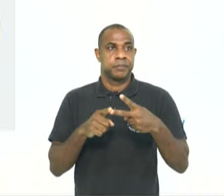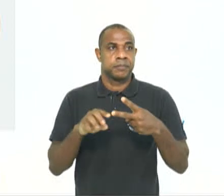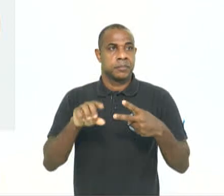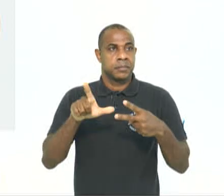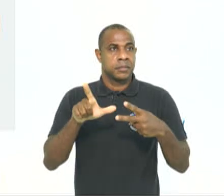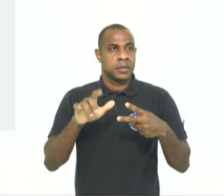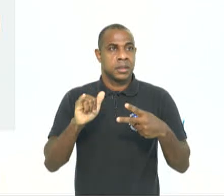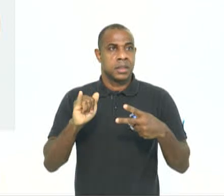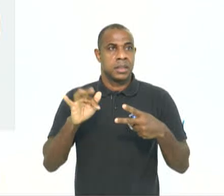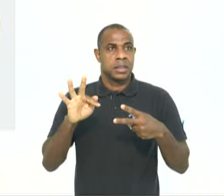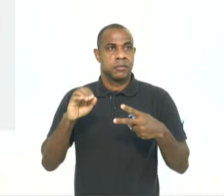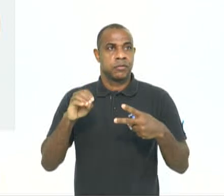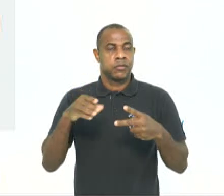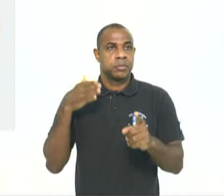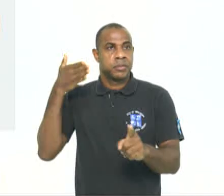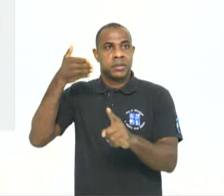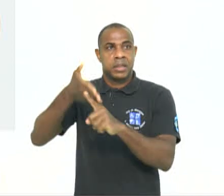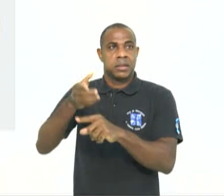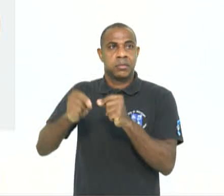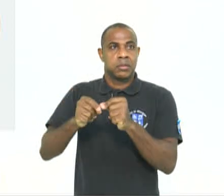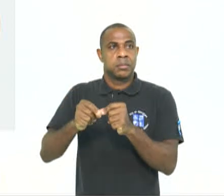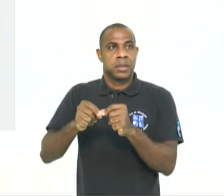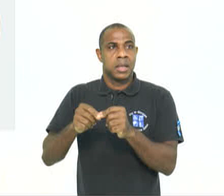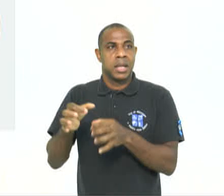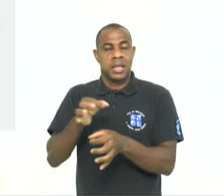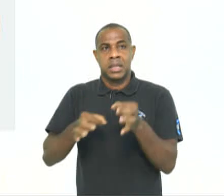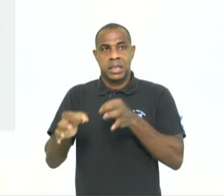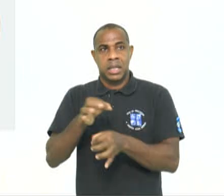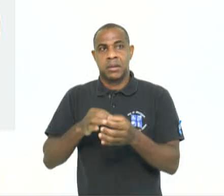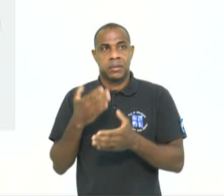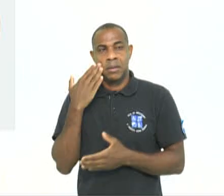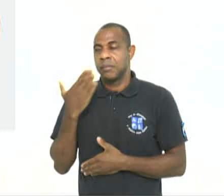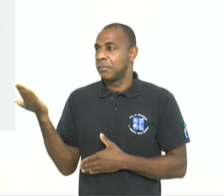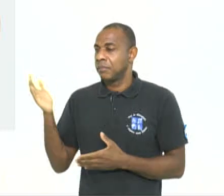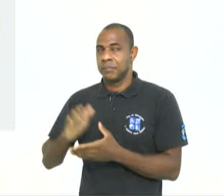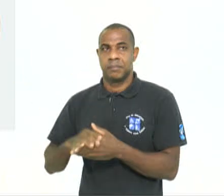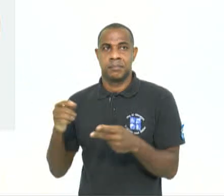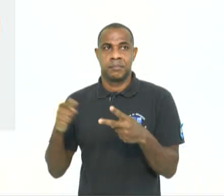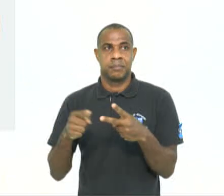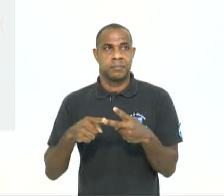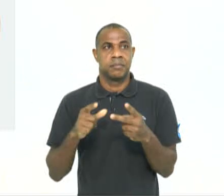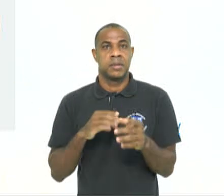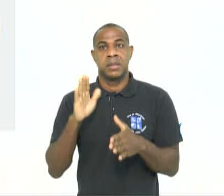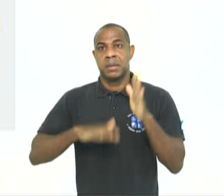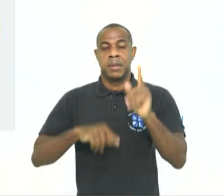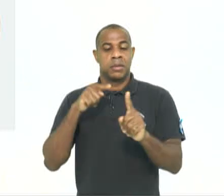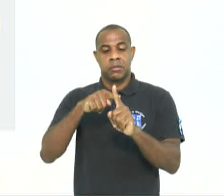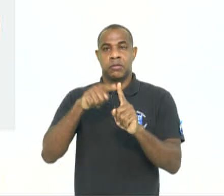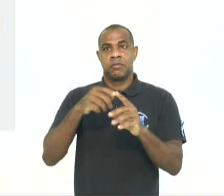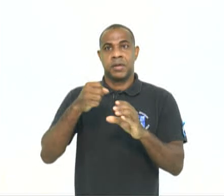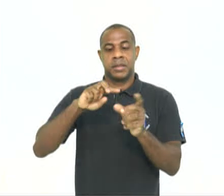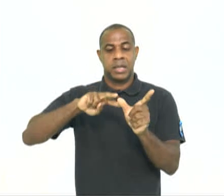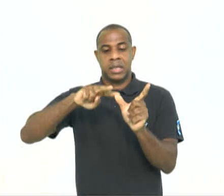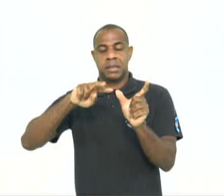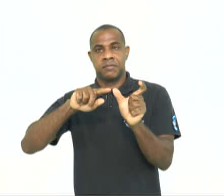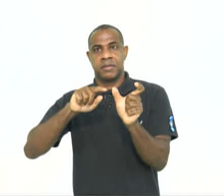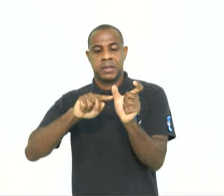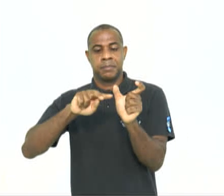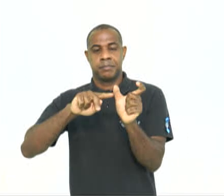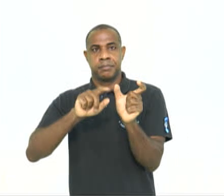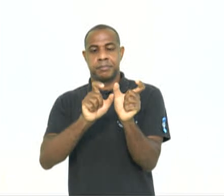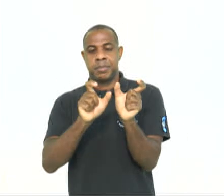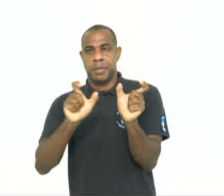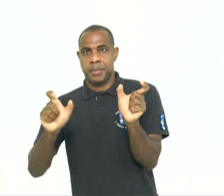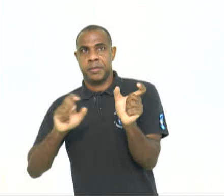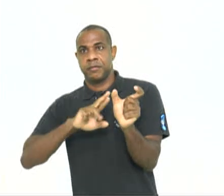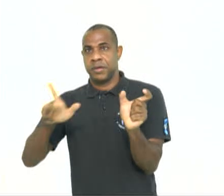quando elas afetam as células linfóides, aquelas que dão origem aos leucócitos, né? Então, conforme o tipo, ela vai ser classificada de maneira diferente ali.